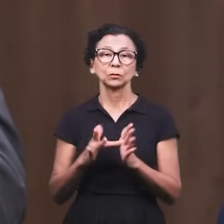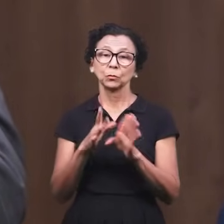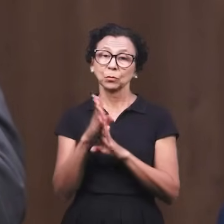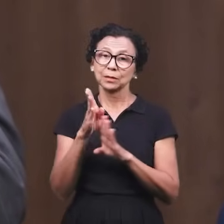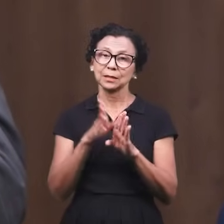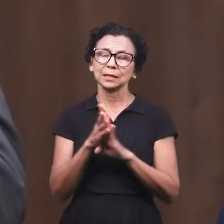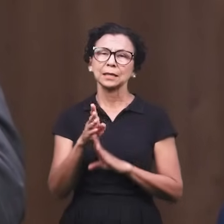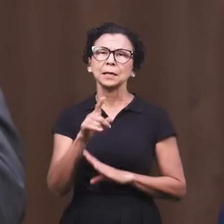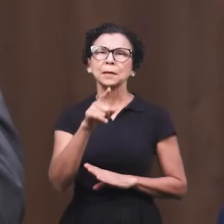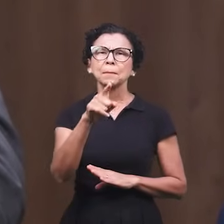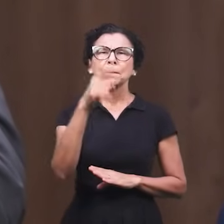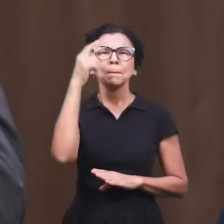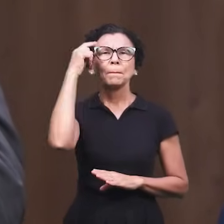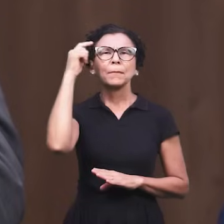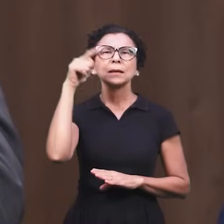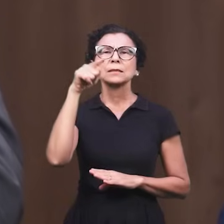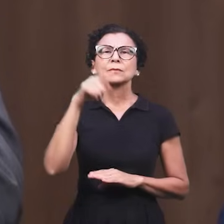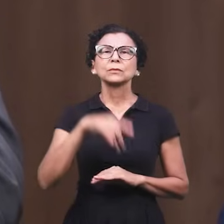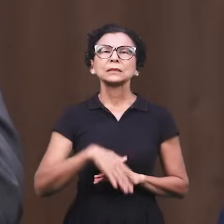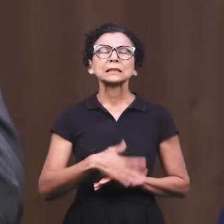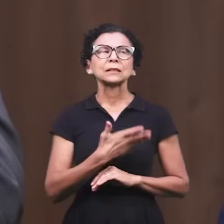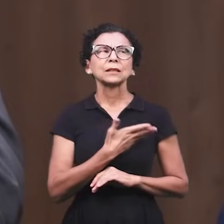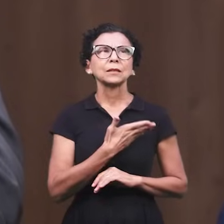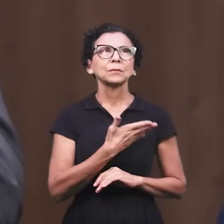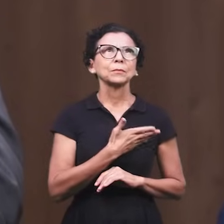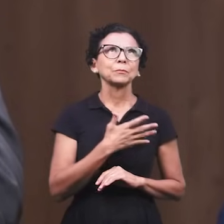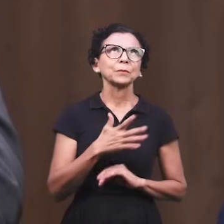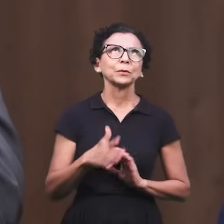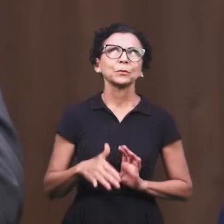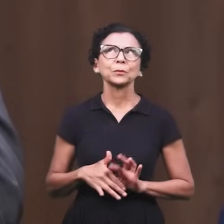pensou você ter um amigo, às vezes nós vamos buscar assim